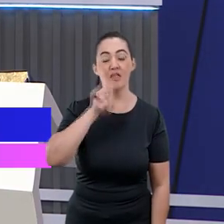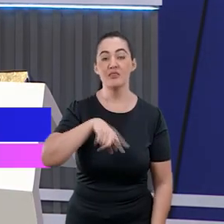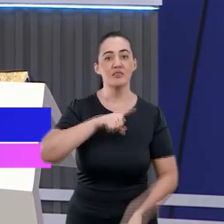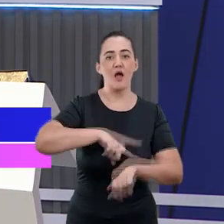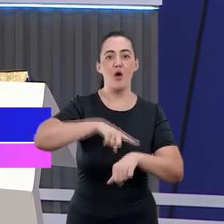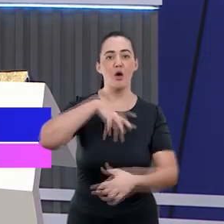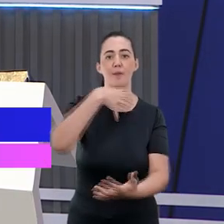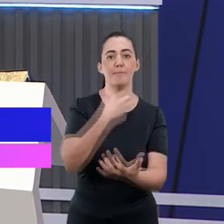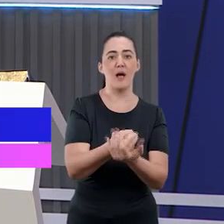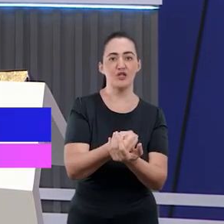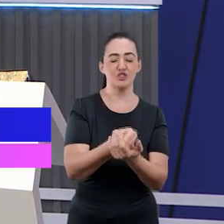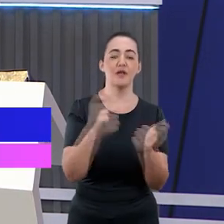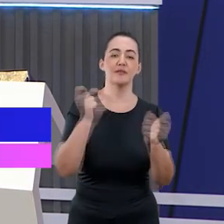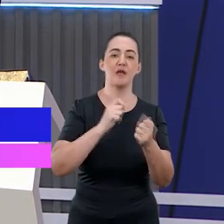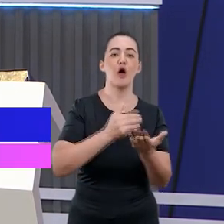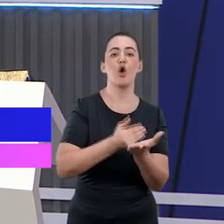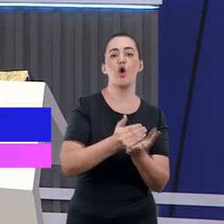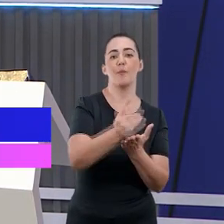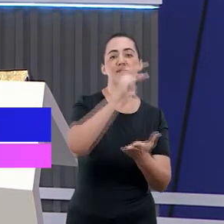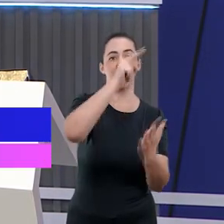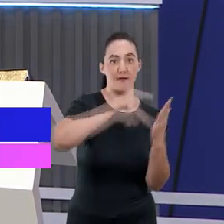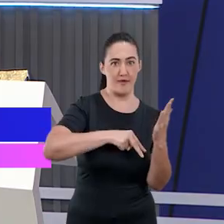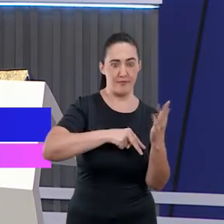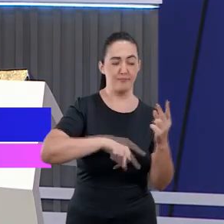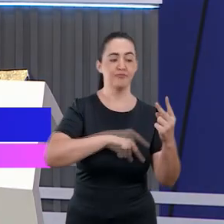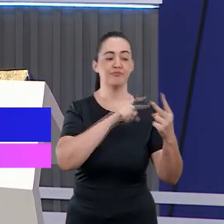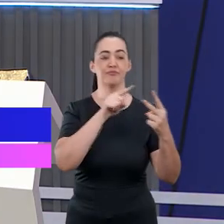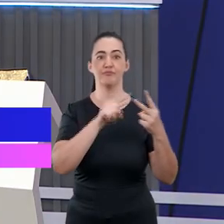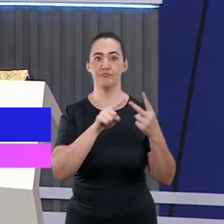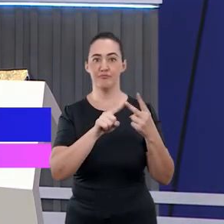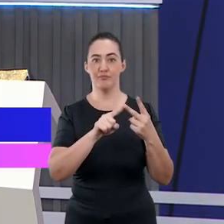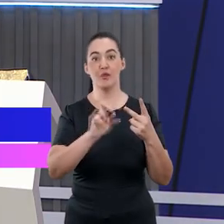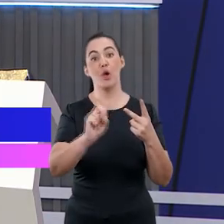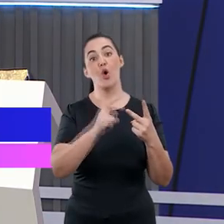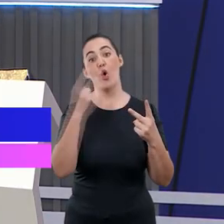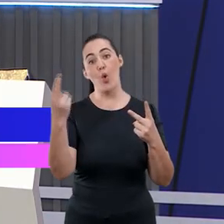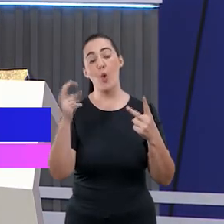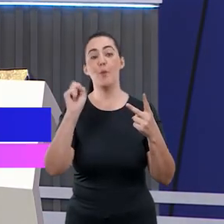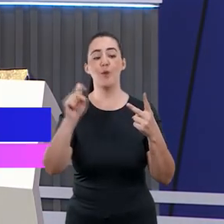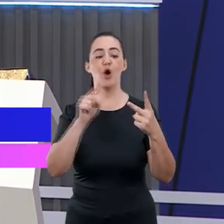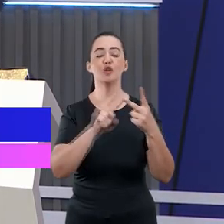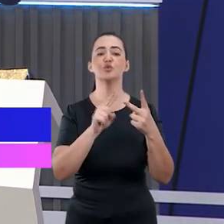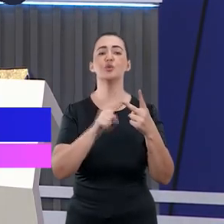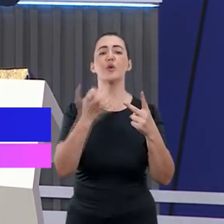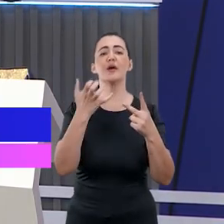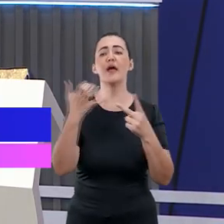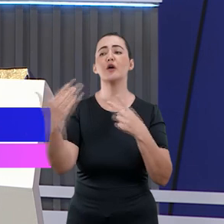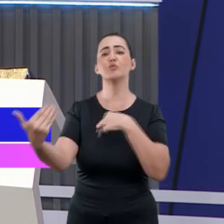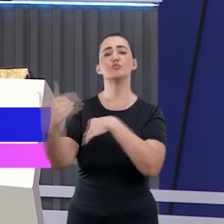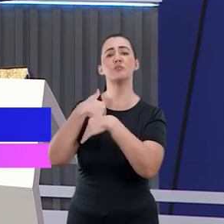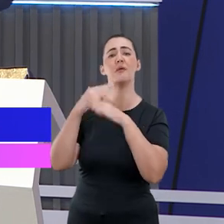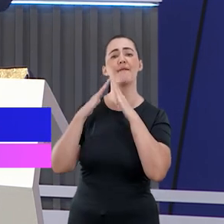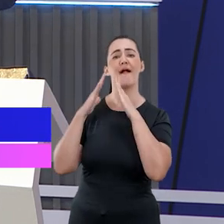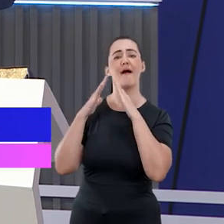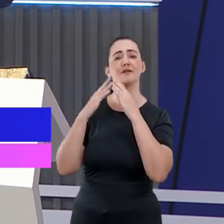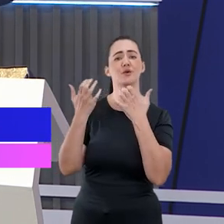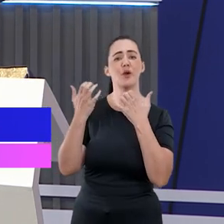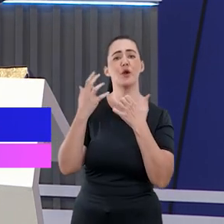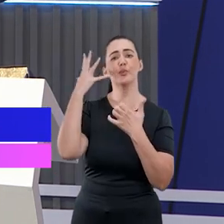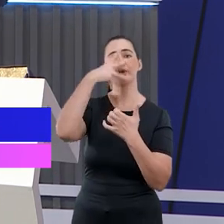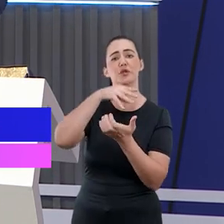e nós vamos mandar o link para você baixar esse material agora mesmo no seu celular. Ou, pastor, eu quero ter a revista impressa, bonita, nesse